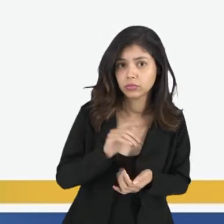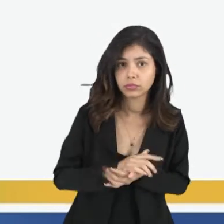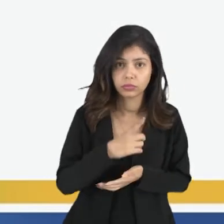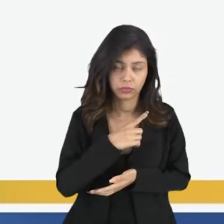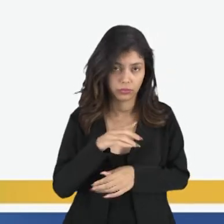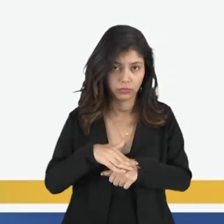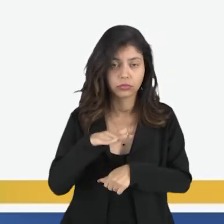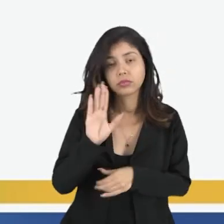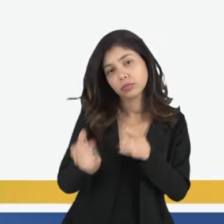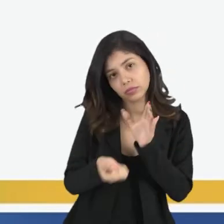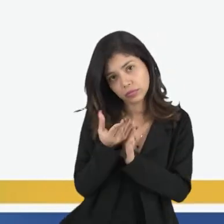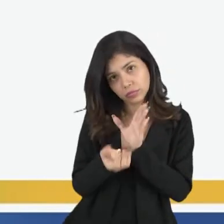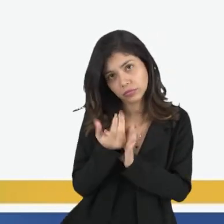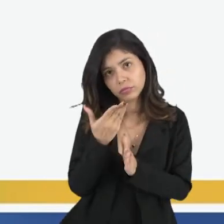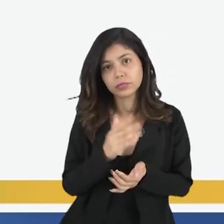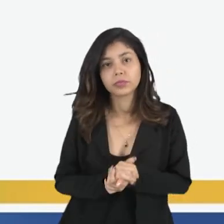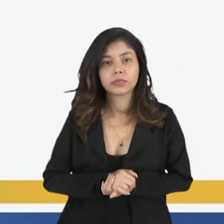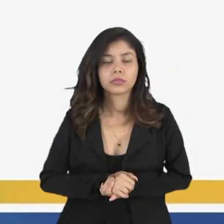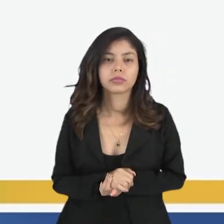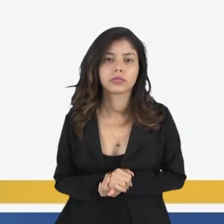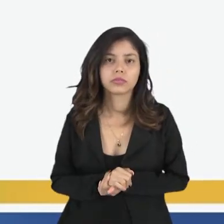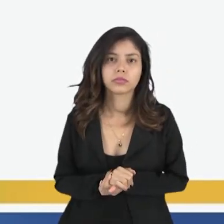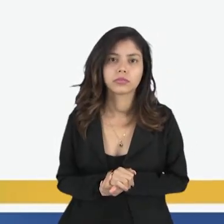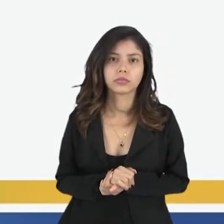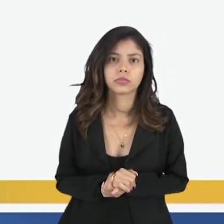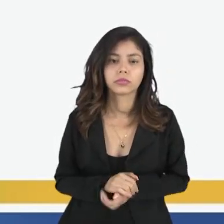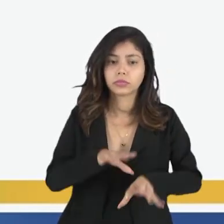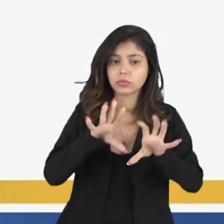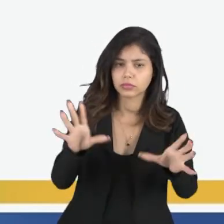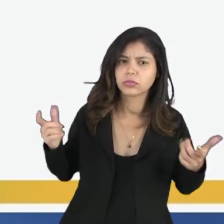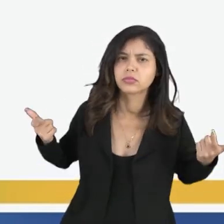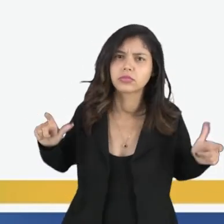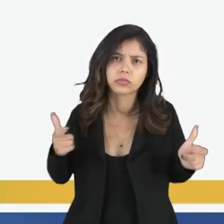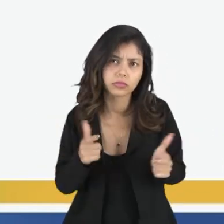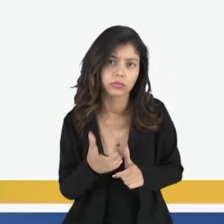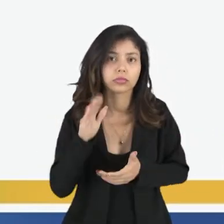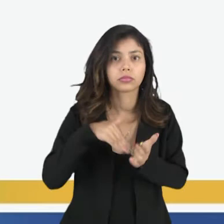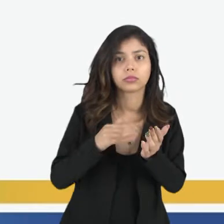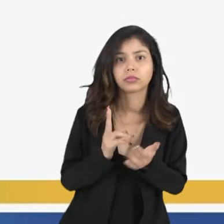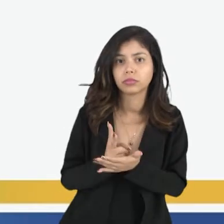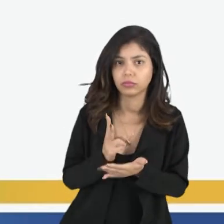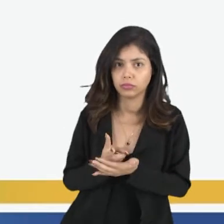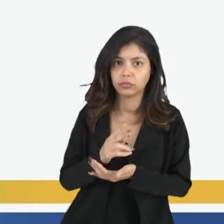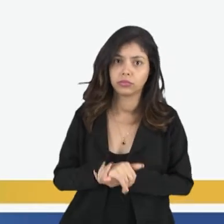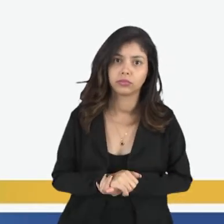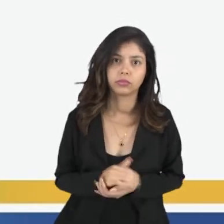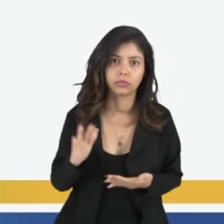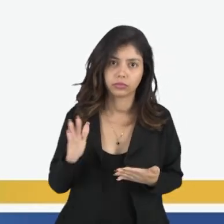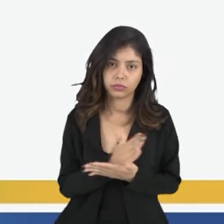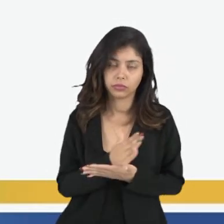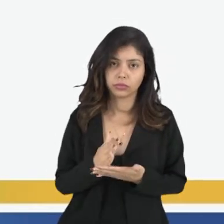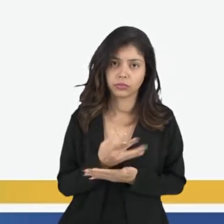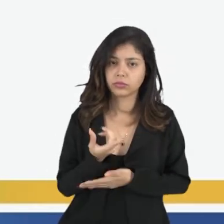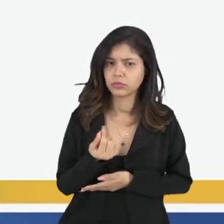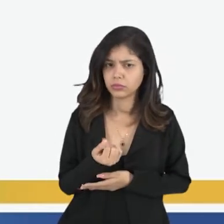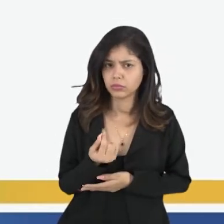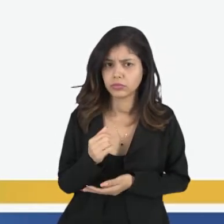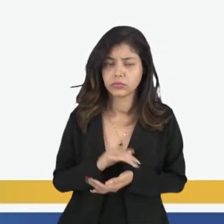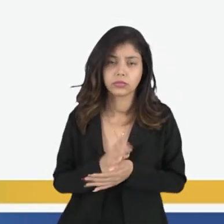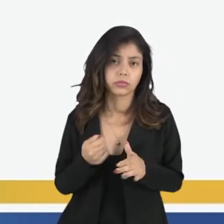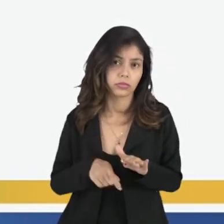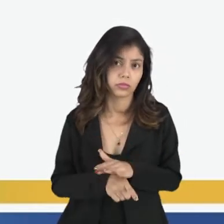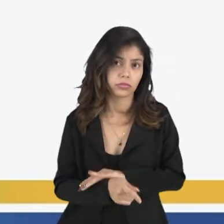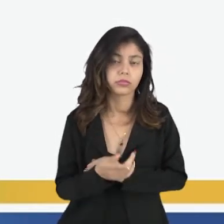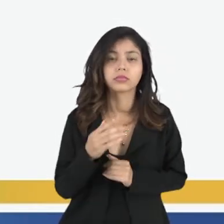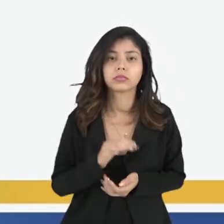houvesse mais produção e assim reduzisse até mesmo alguns custos dentro